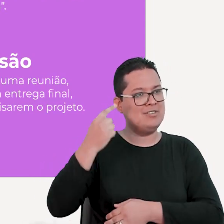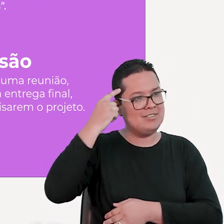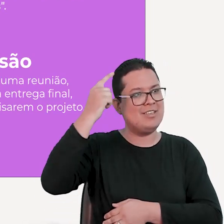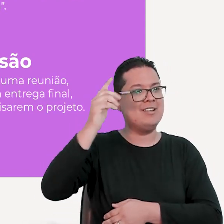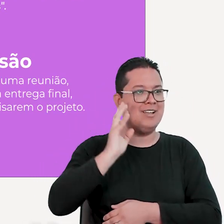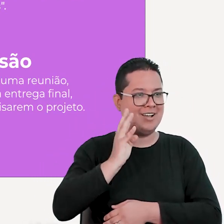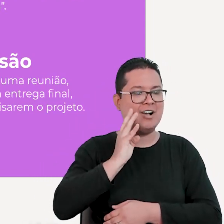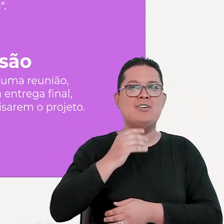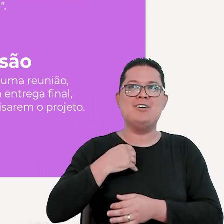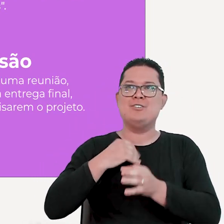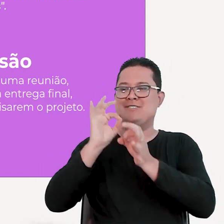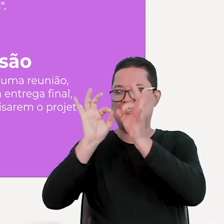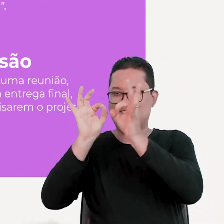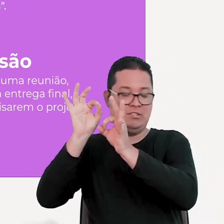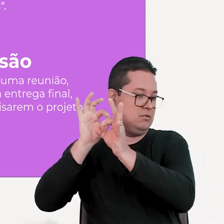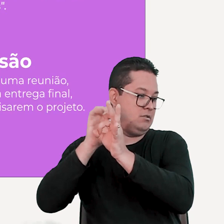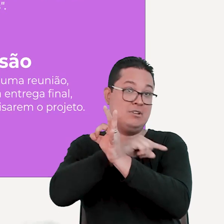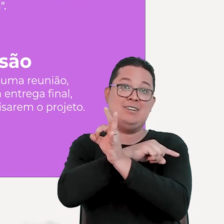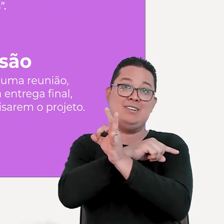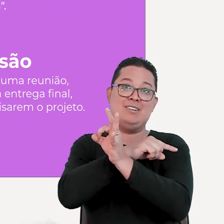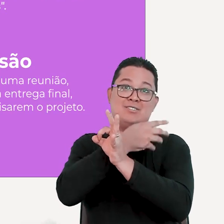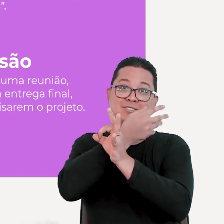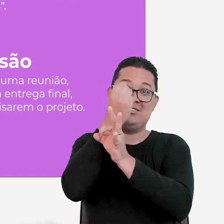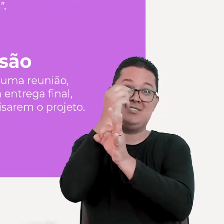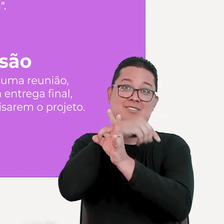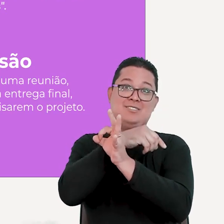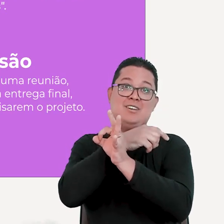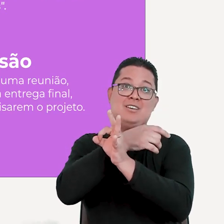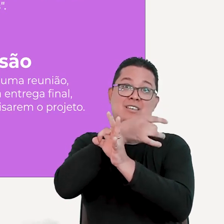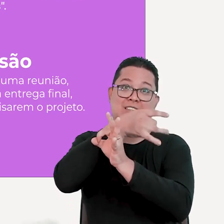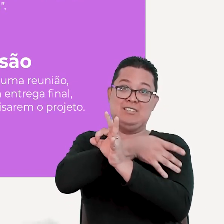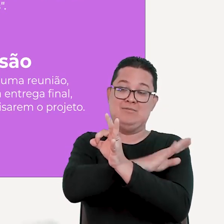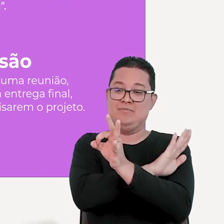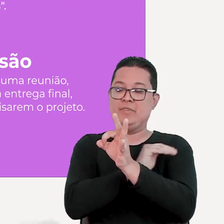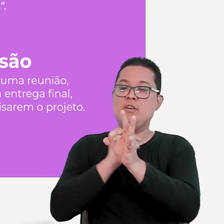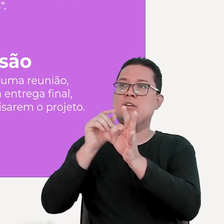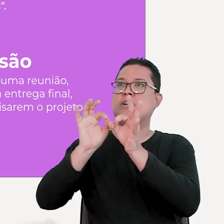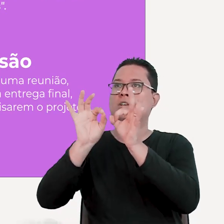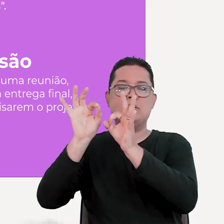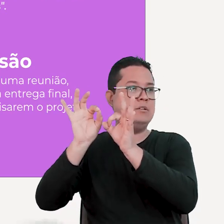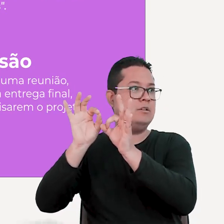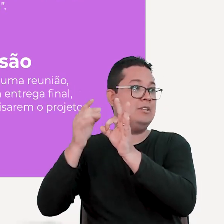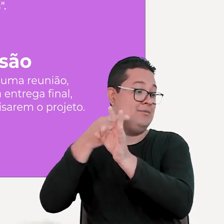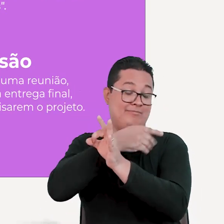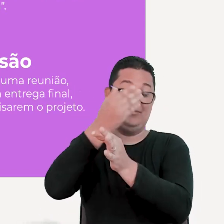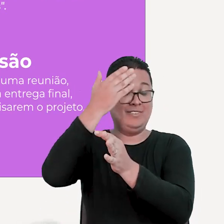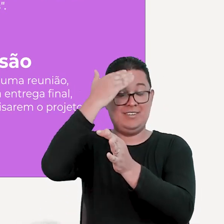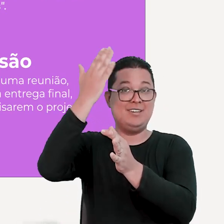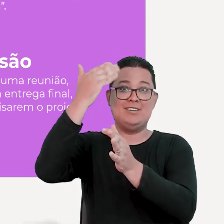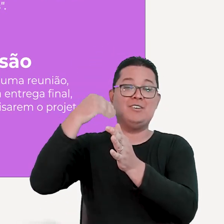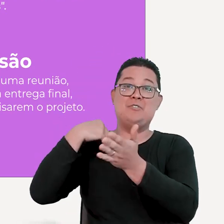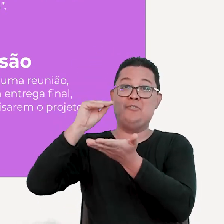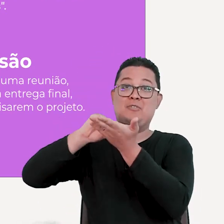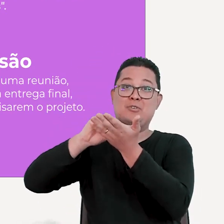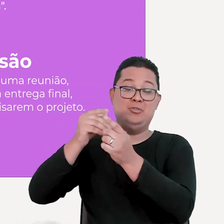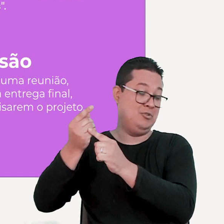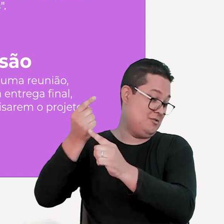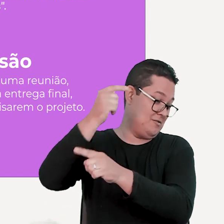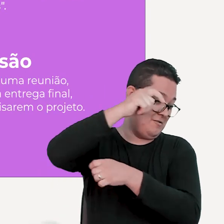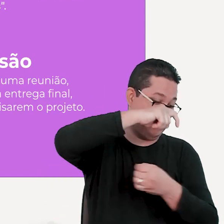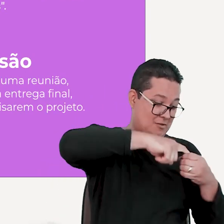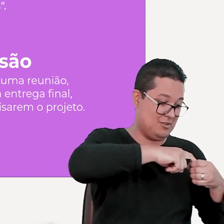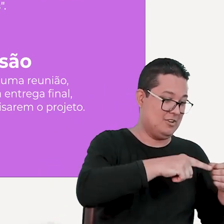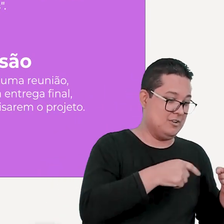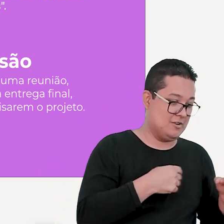inicial, volto para a tela inicial, aí ficou incompleto o onboarding, o carrinho de compras e a tela inicial. Quando você cria essa organização em